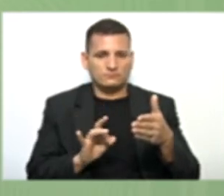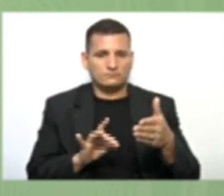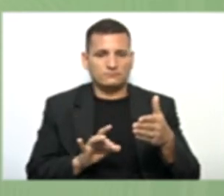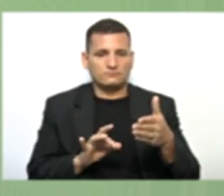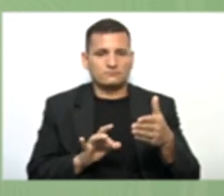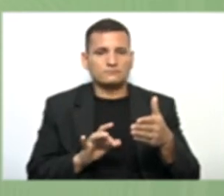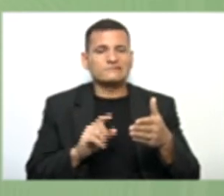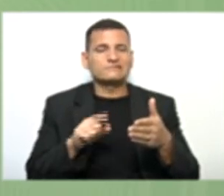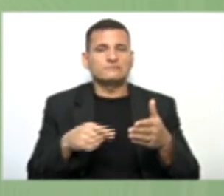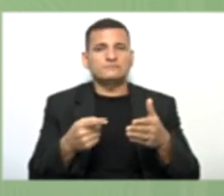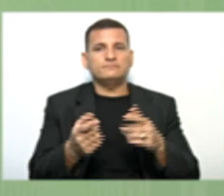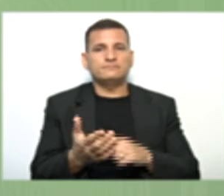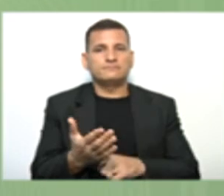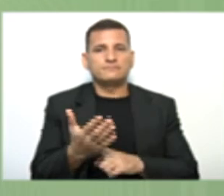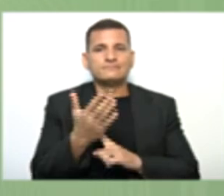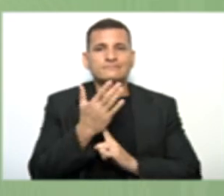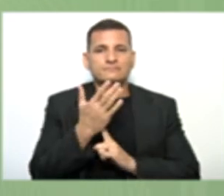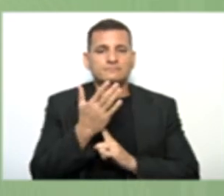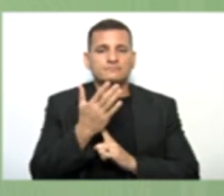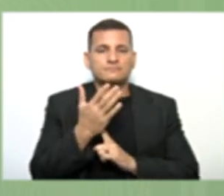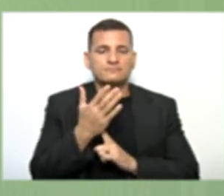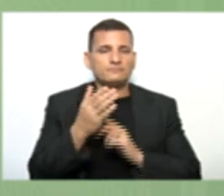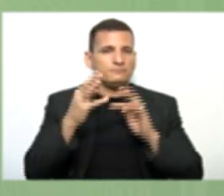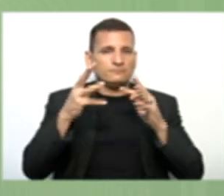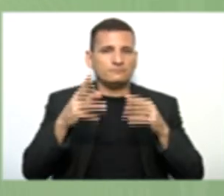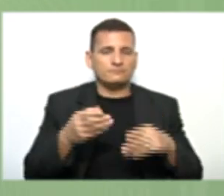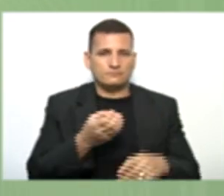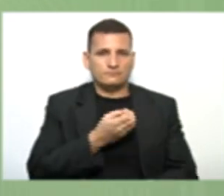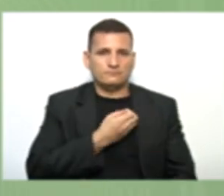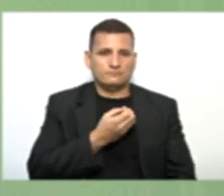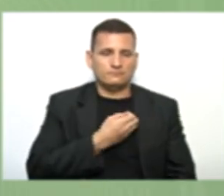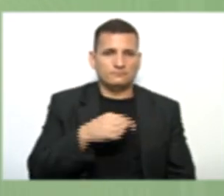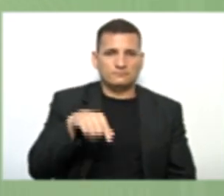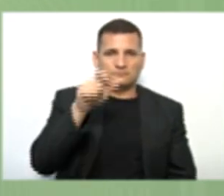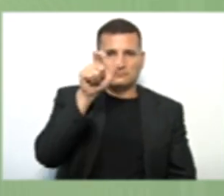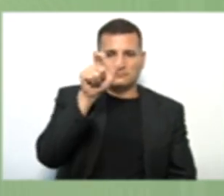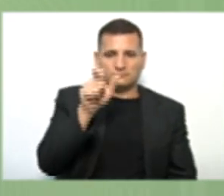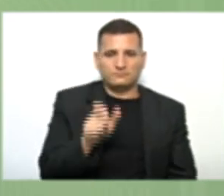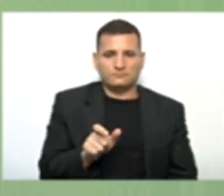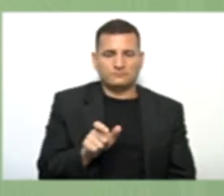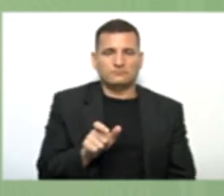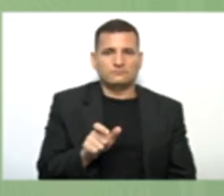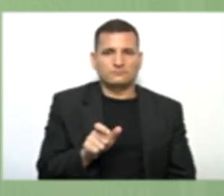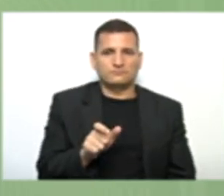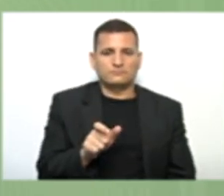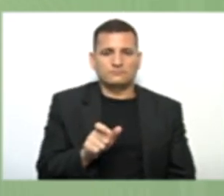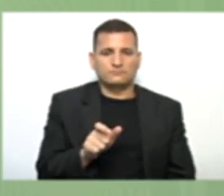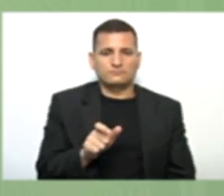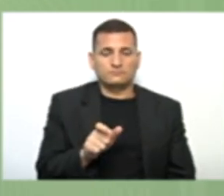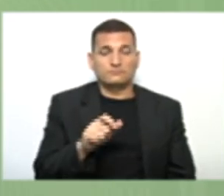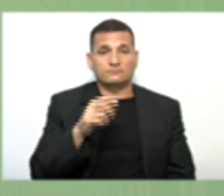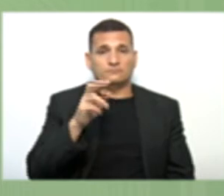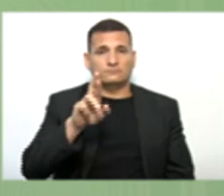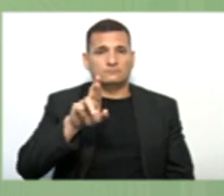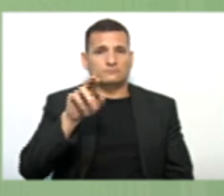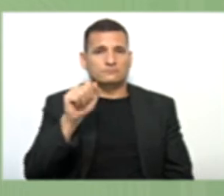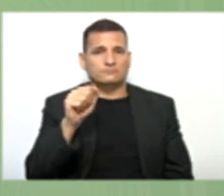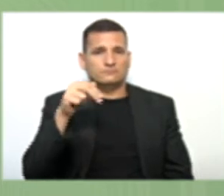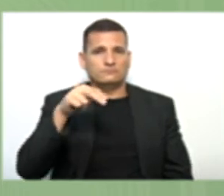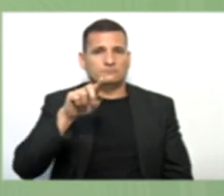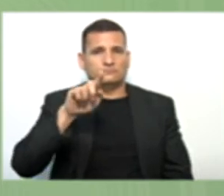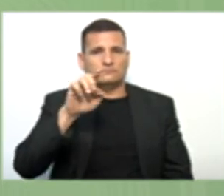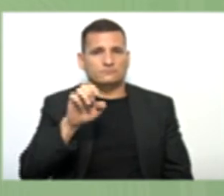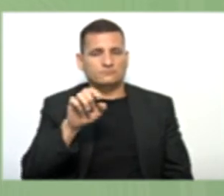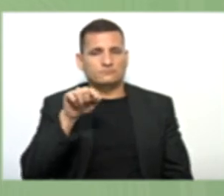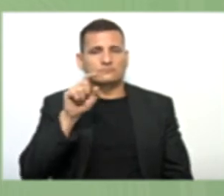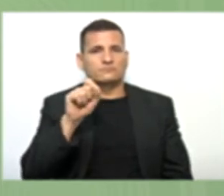dá o print em forma de coluna, tá? Em uma coluna só. A função range, pessoal, é